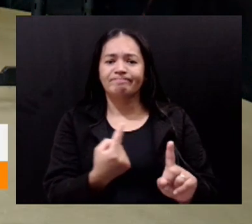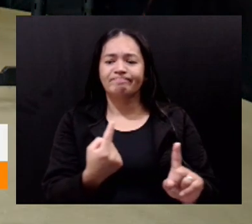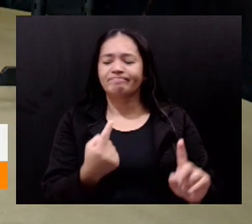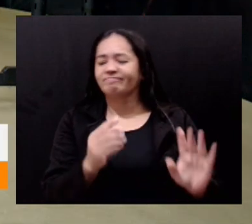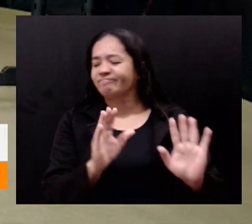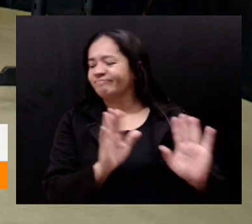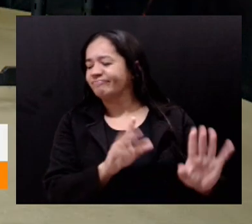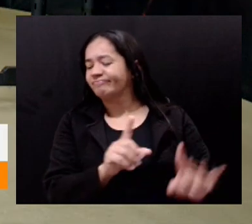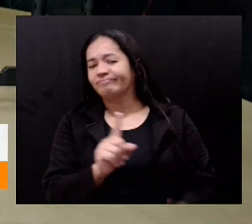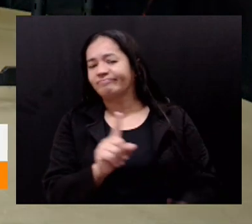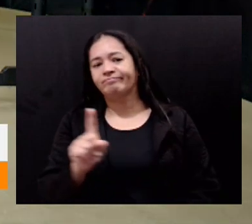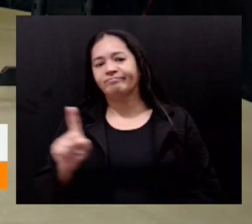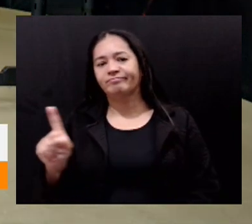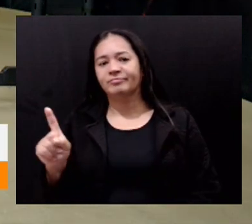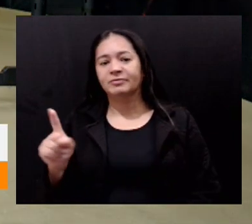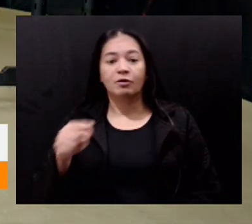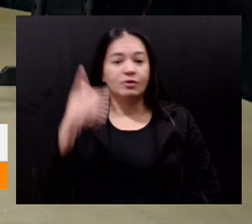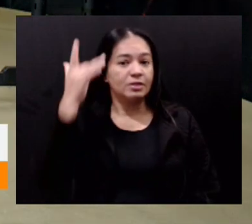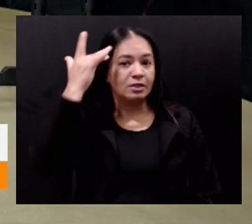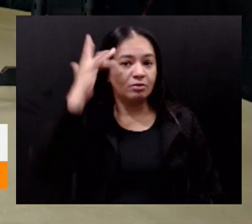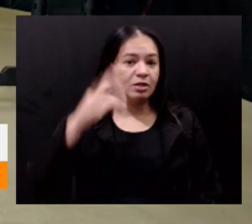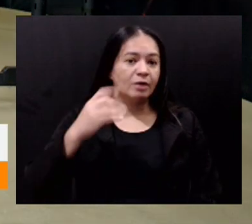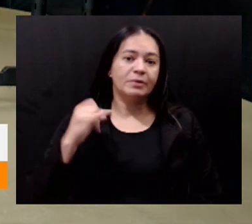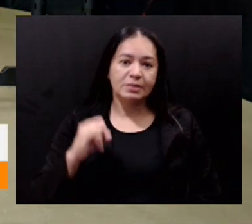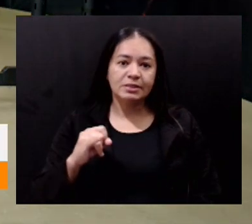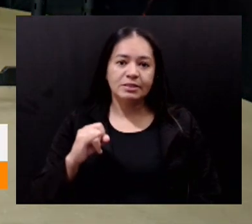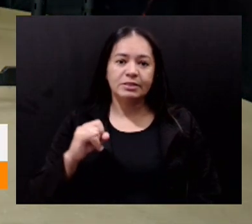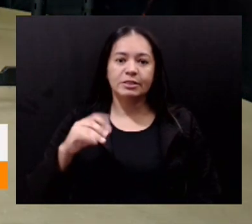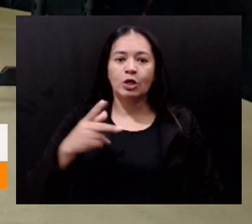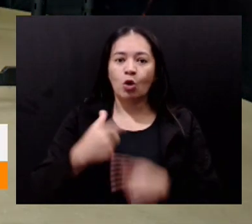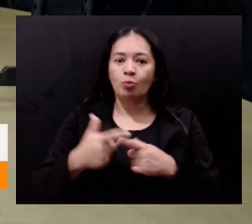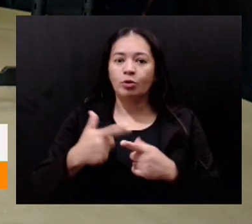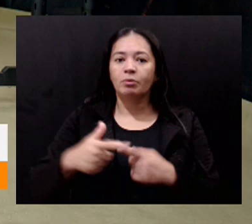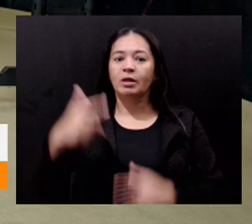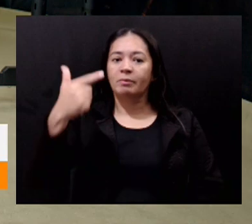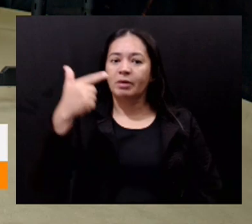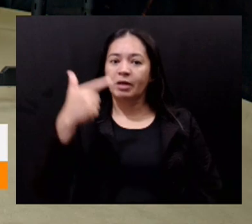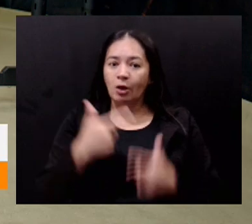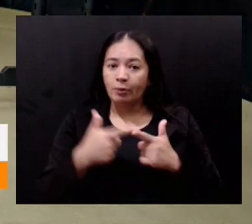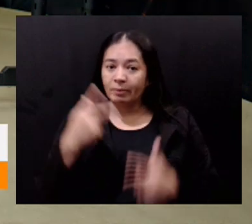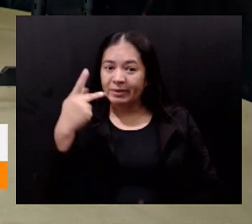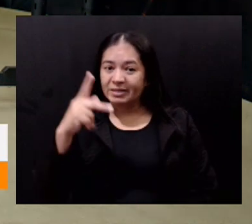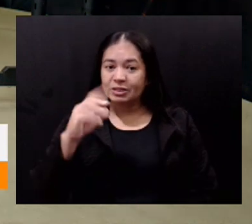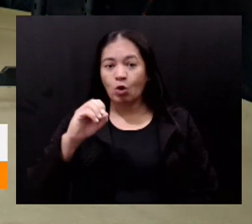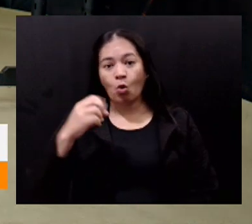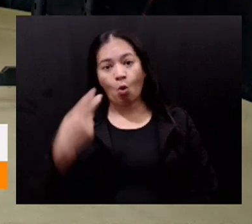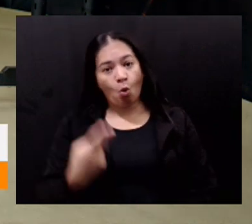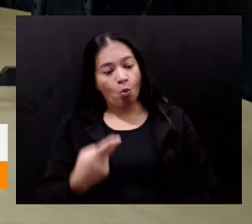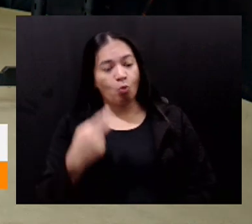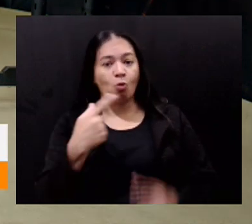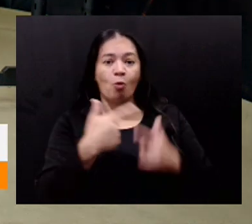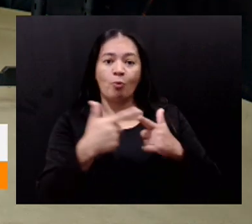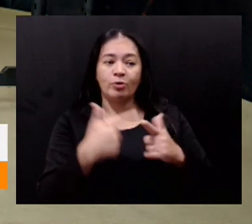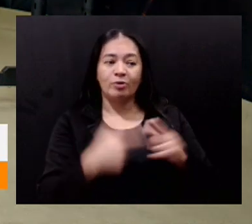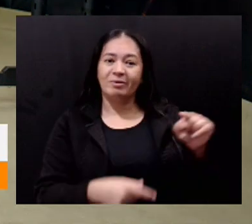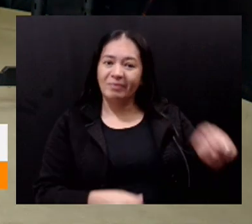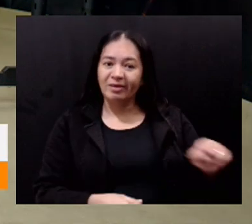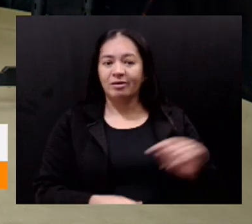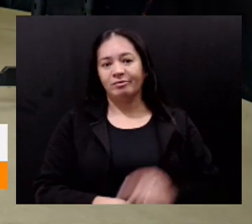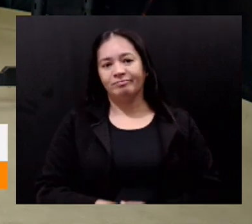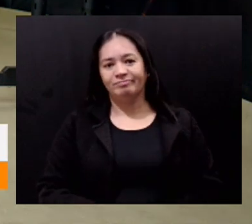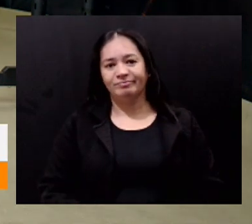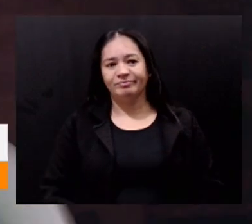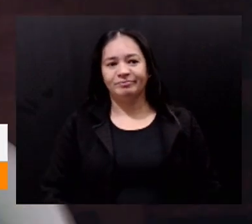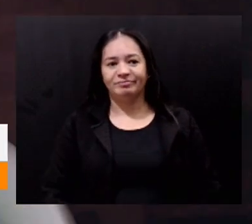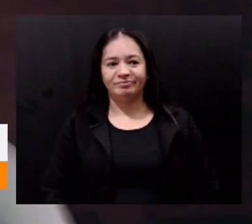se realmente é contigo o problema ou se realmente não era aquilo que você esperava. É aquilo,